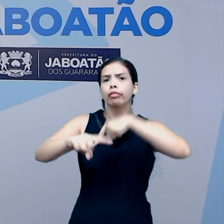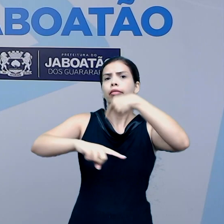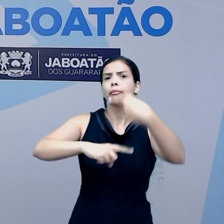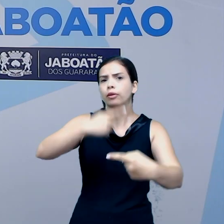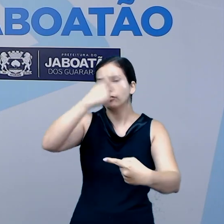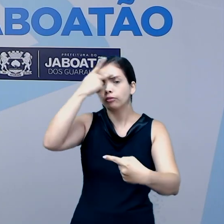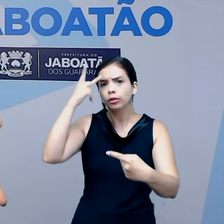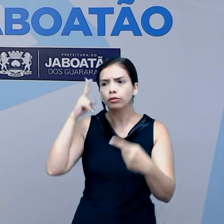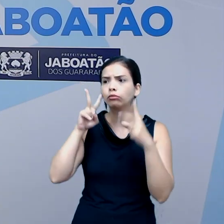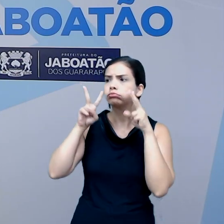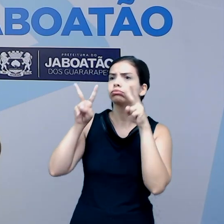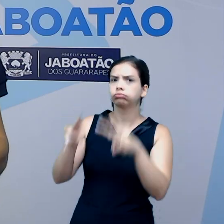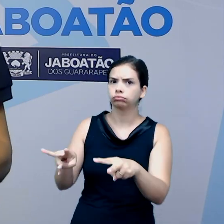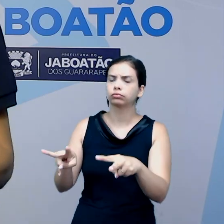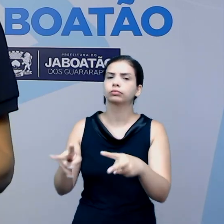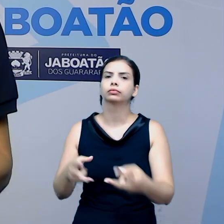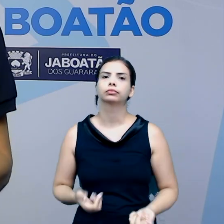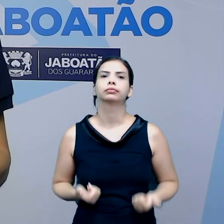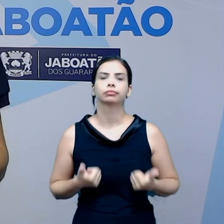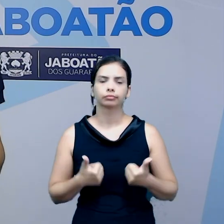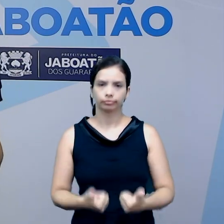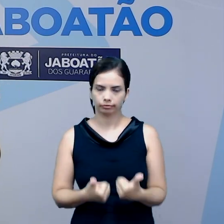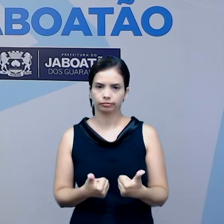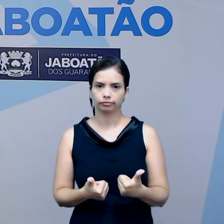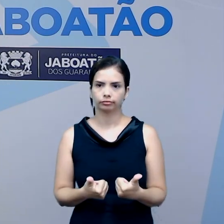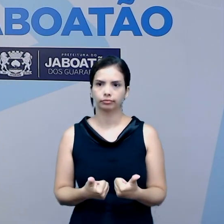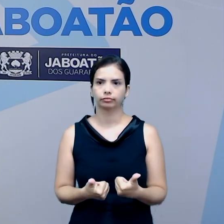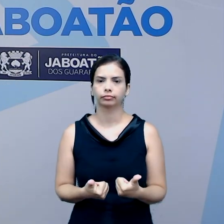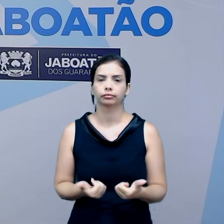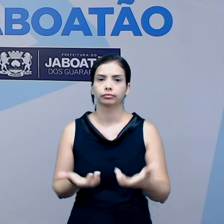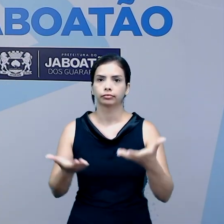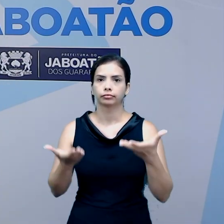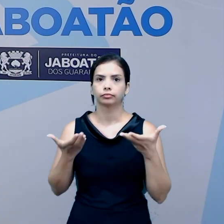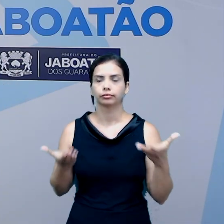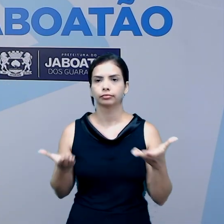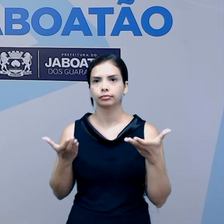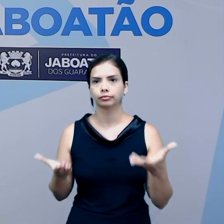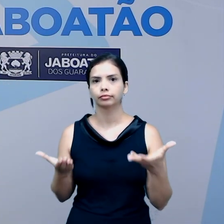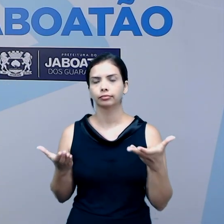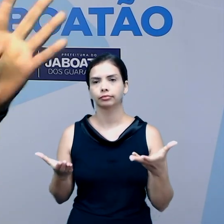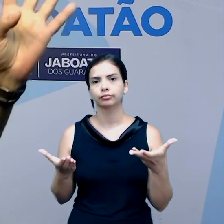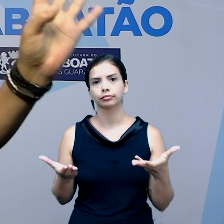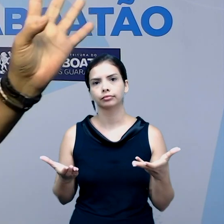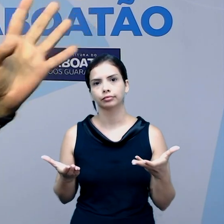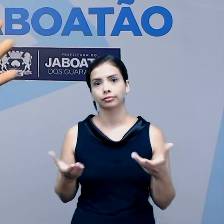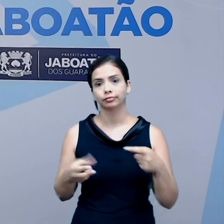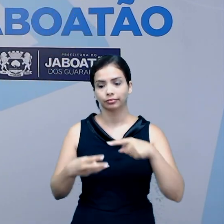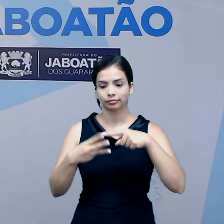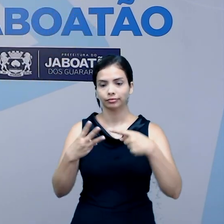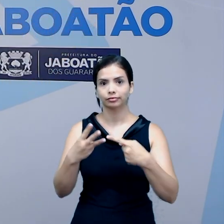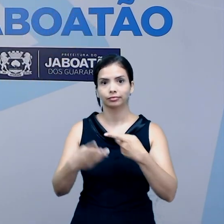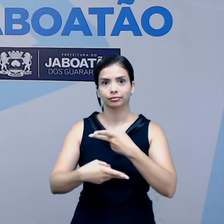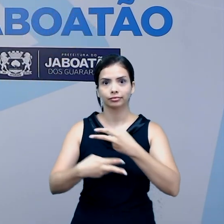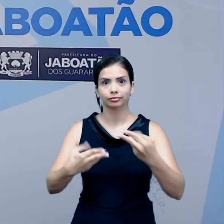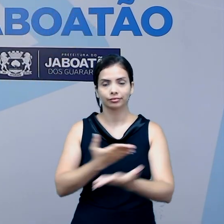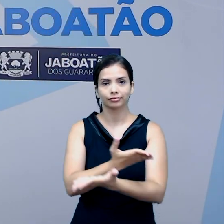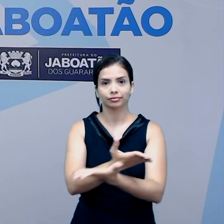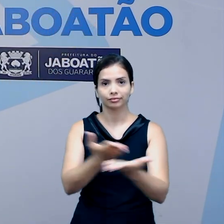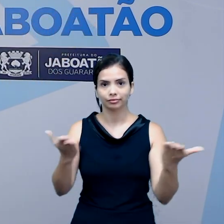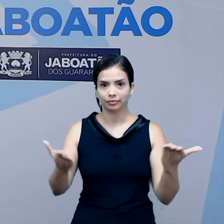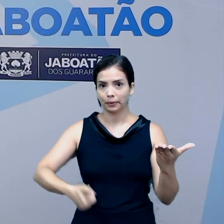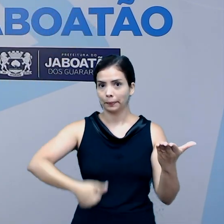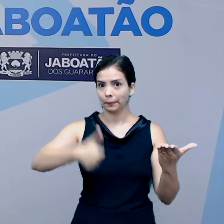ok então dito isso gente eu queria deixar aqui algum três desafios para vocês